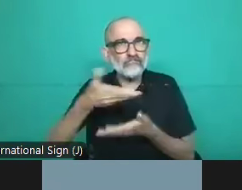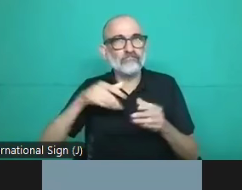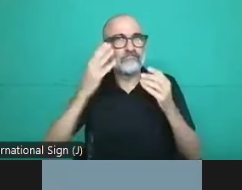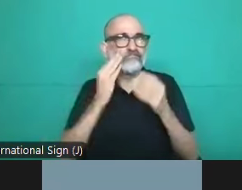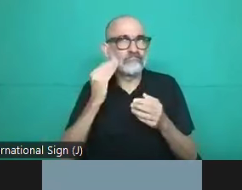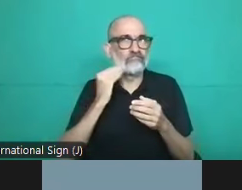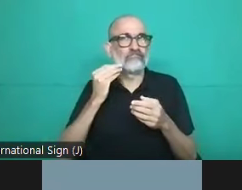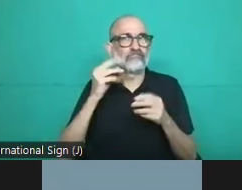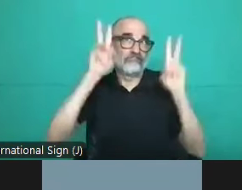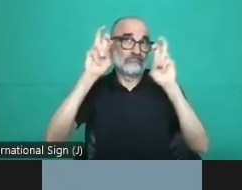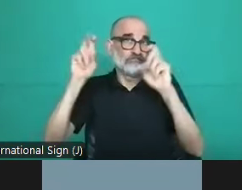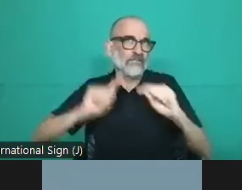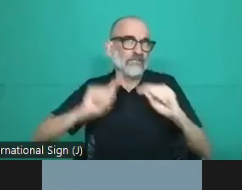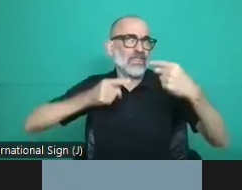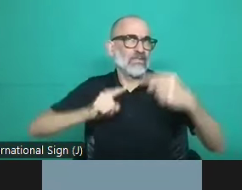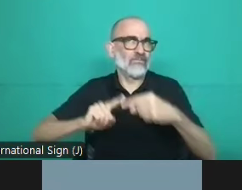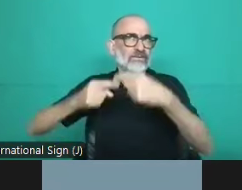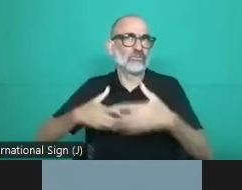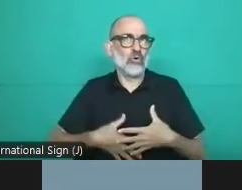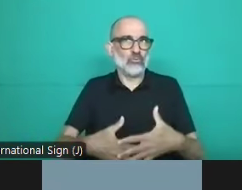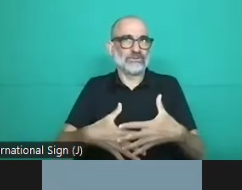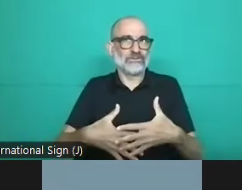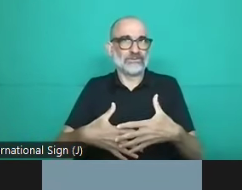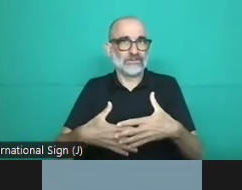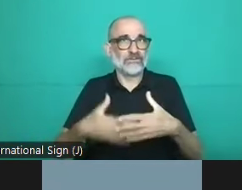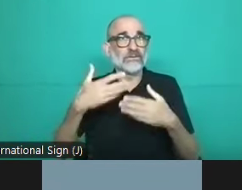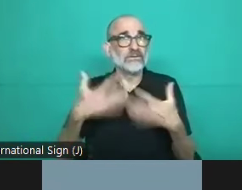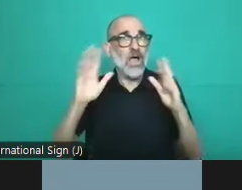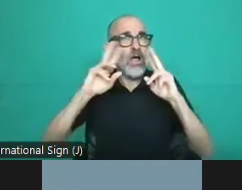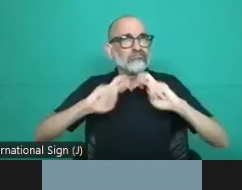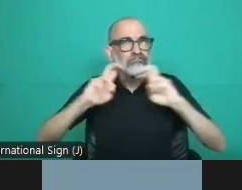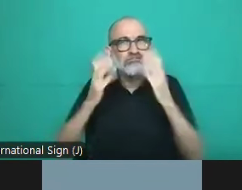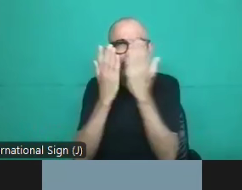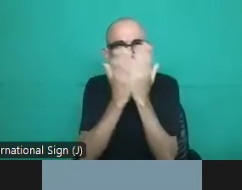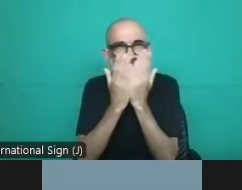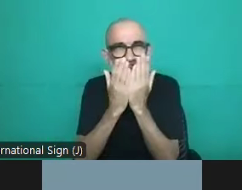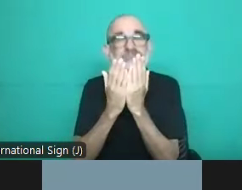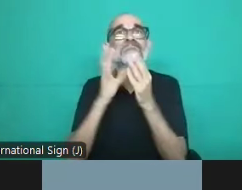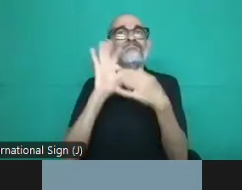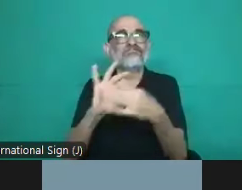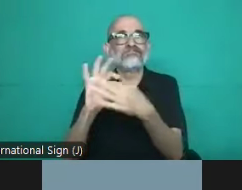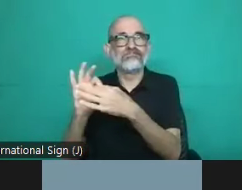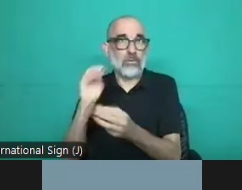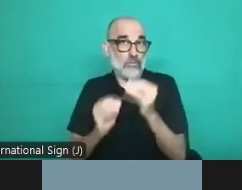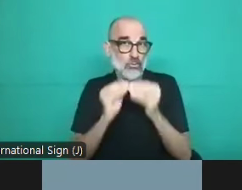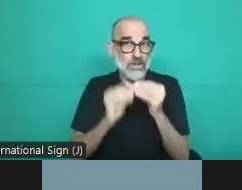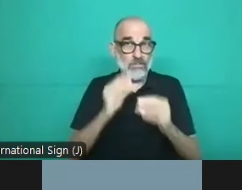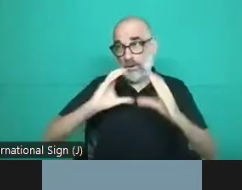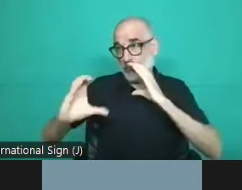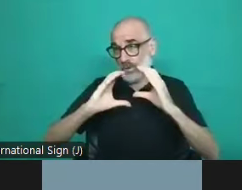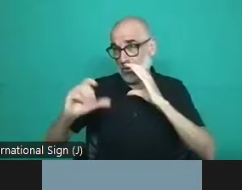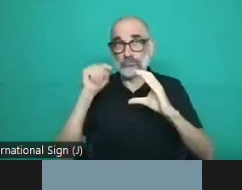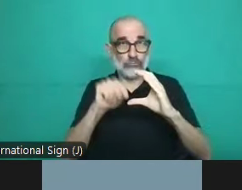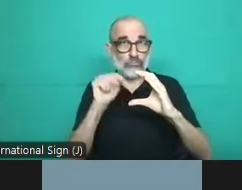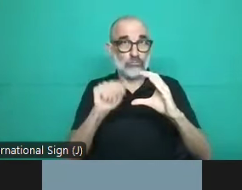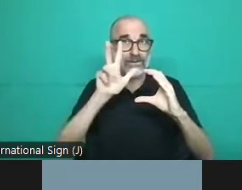31%, problemas do desenvolvimento clínico, num 31%, e erros no diagnóstico, num 18%.